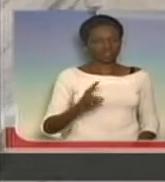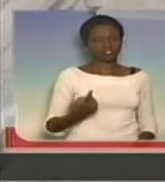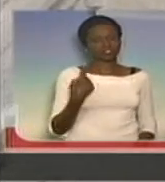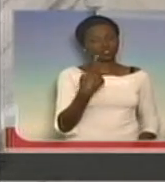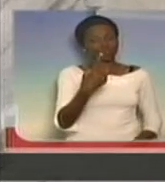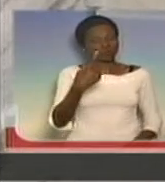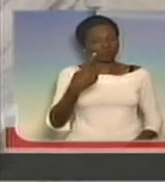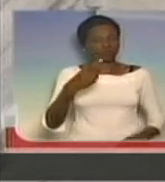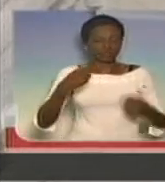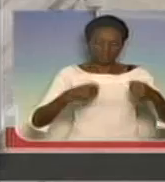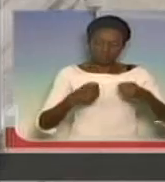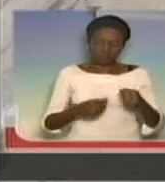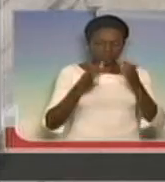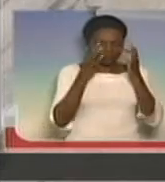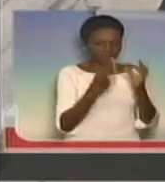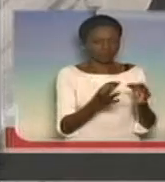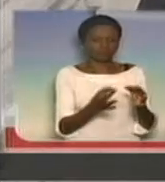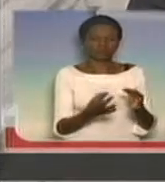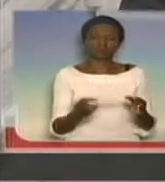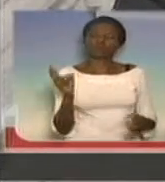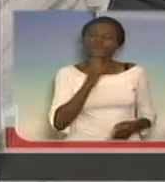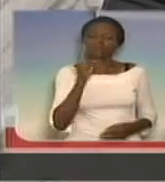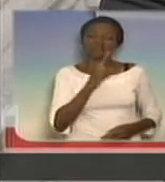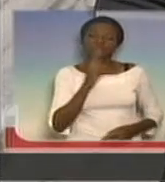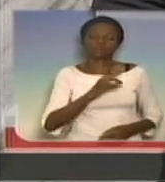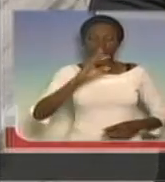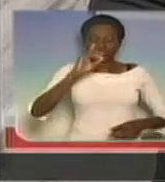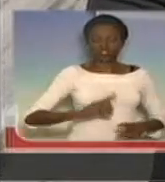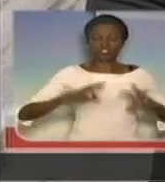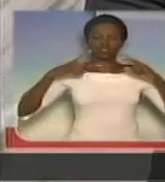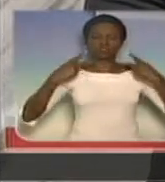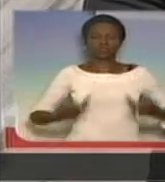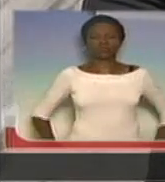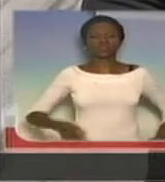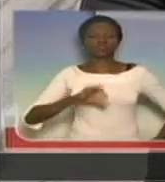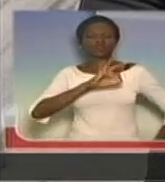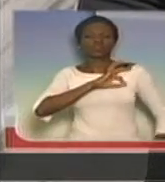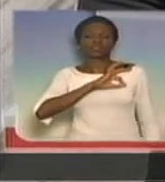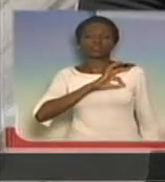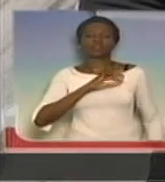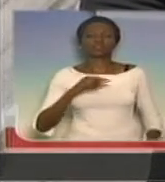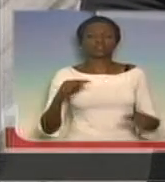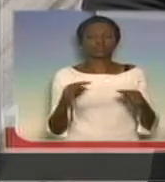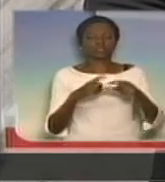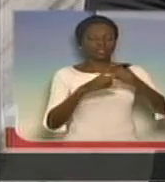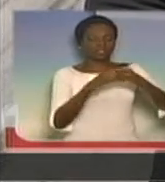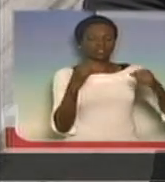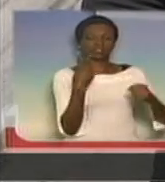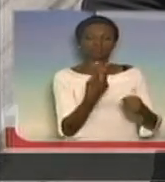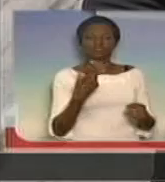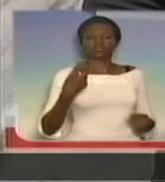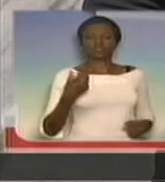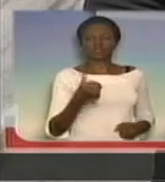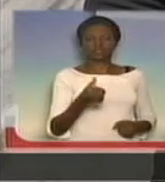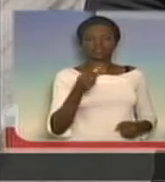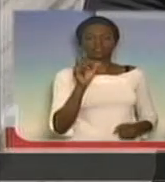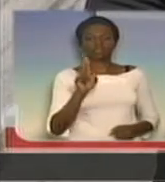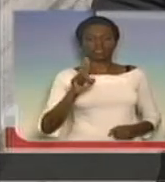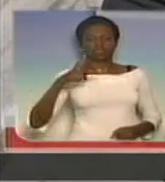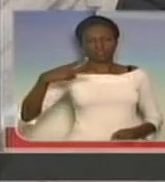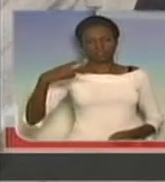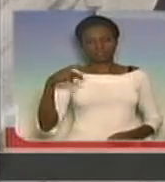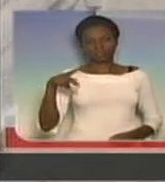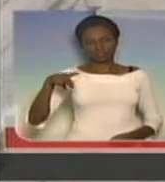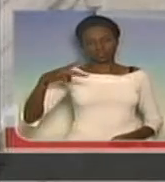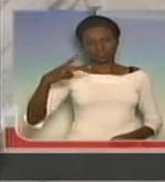que tem que ser revisto urgentemente pelos direitos humanos dos policiais é o artigo 26 do R2PM, que